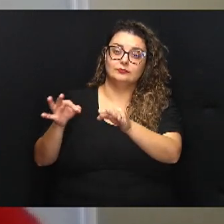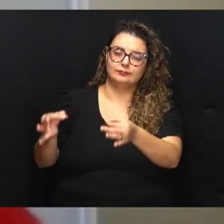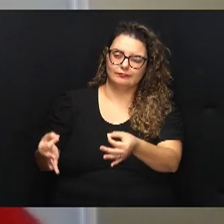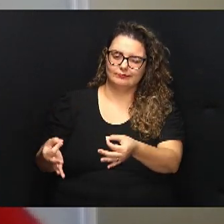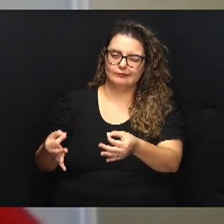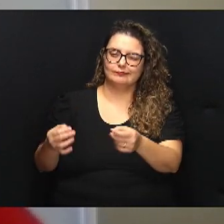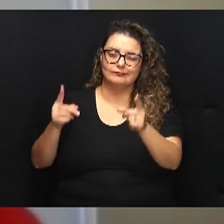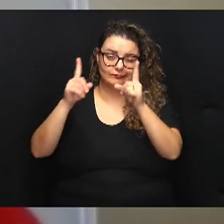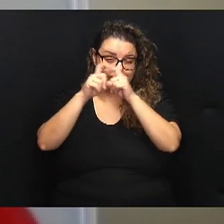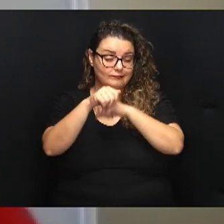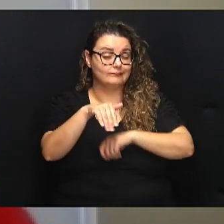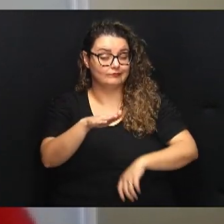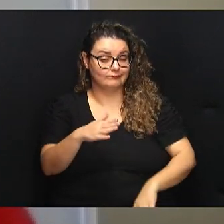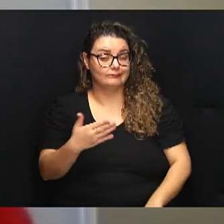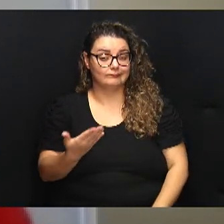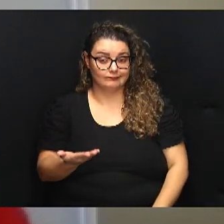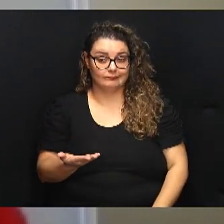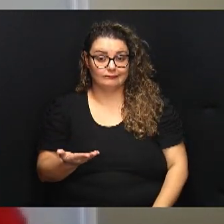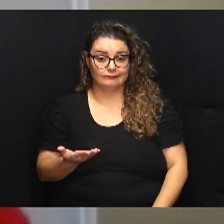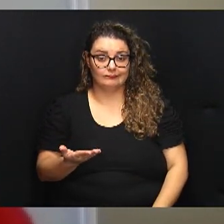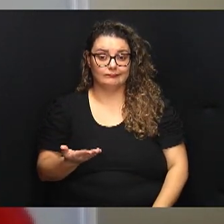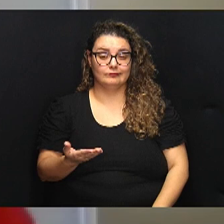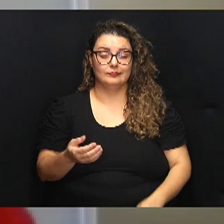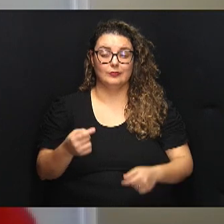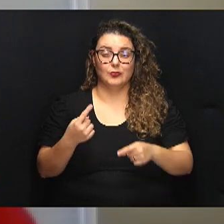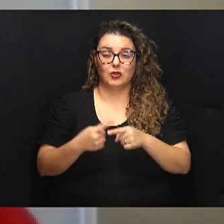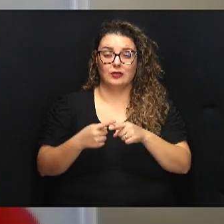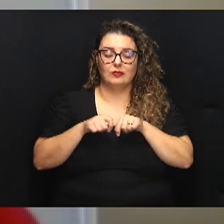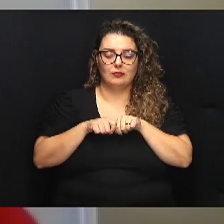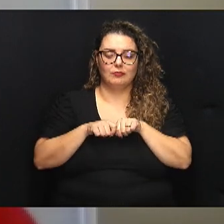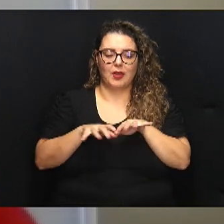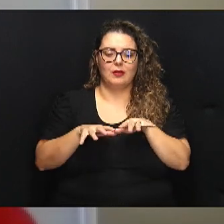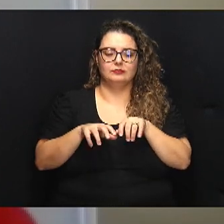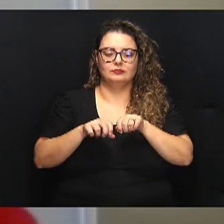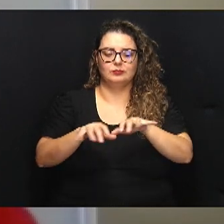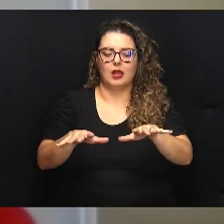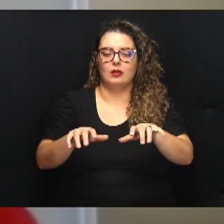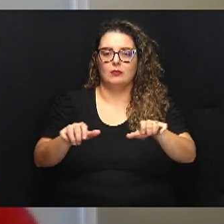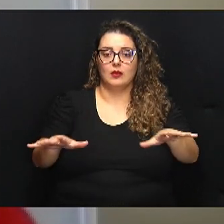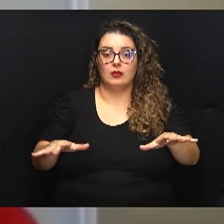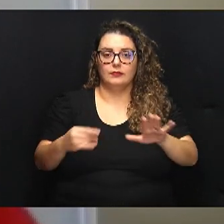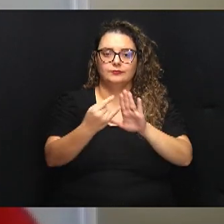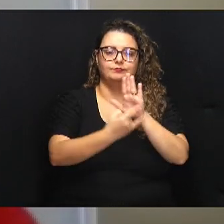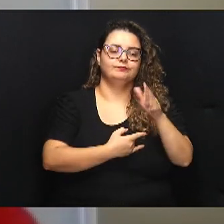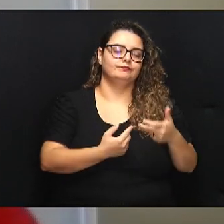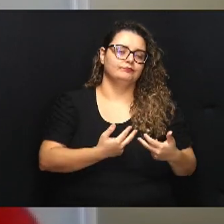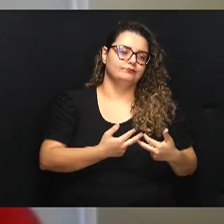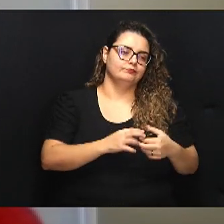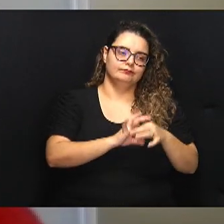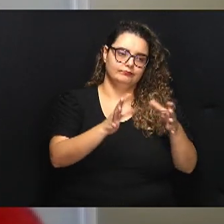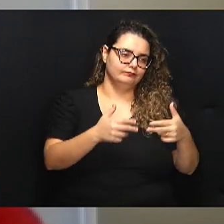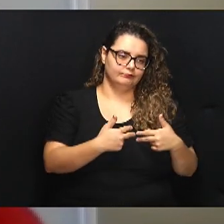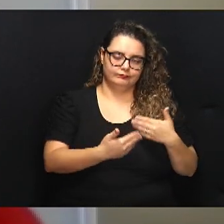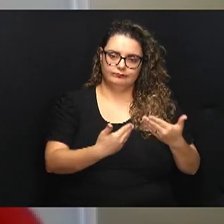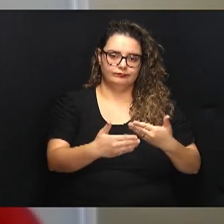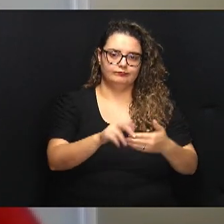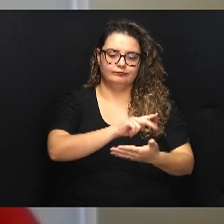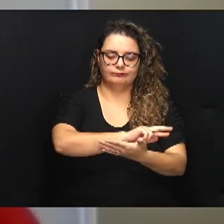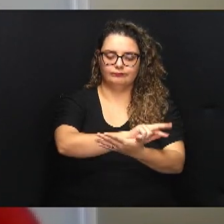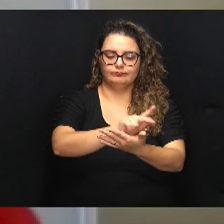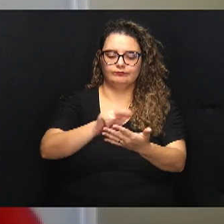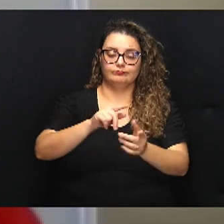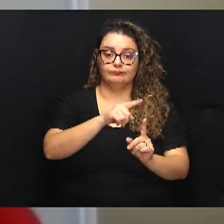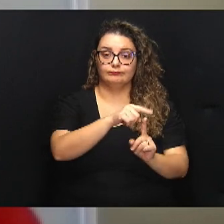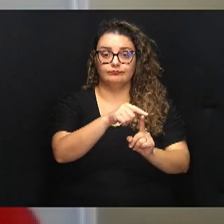complicar mais, vai pulverizar o licenciamento em muitos tipos de